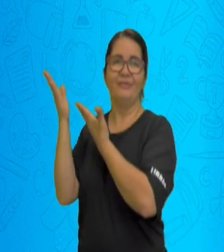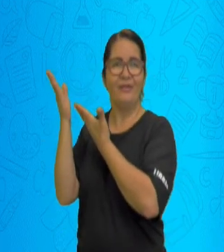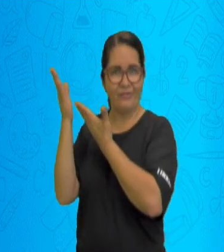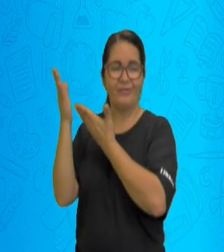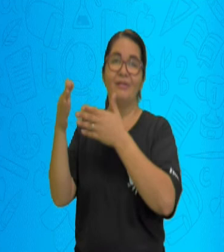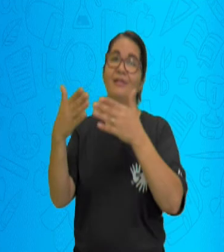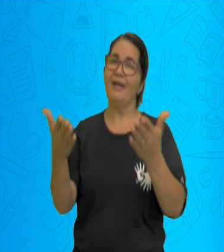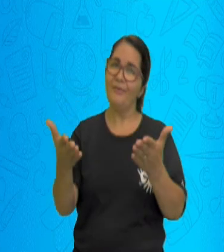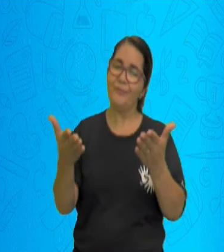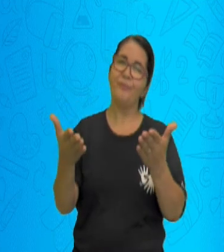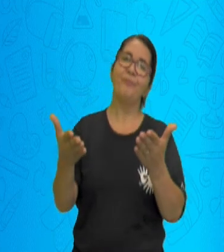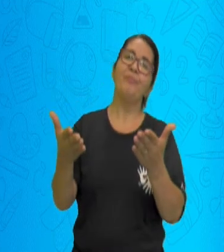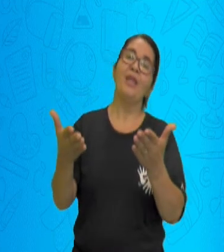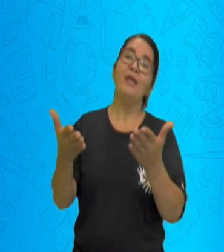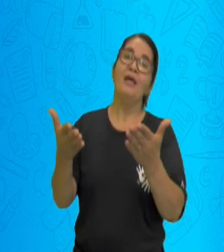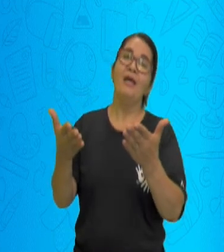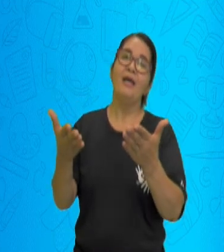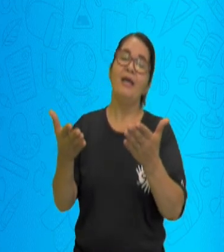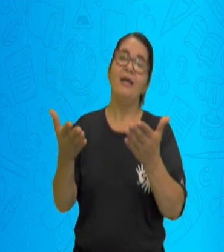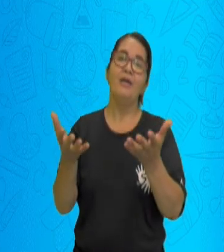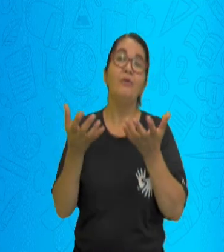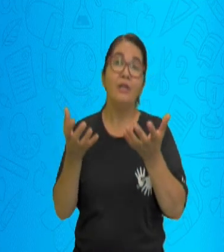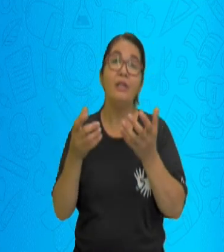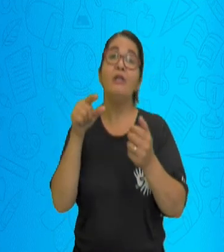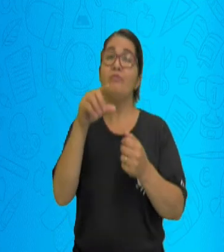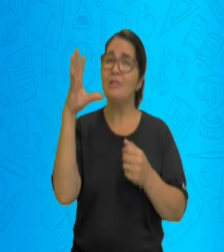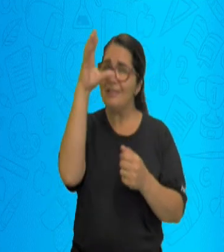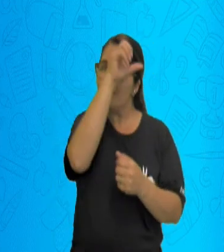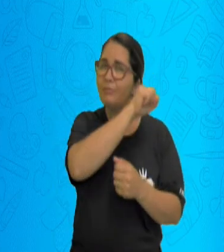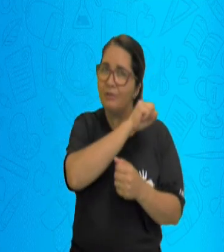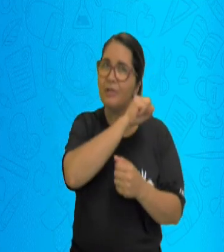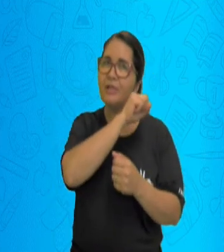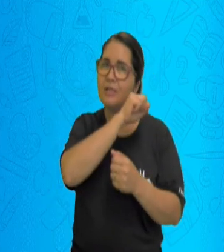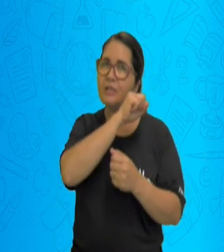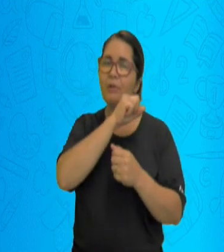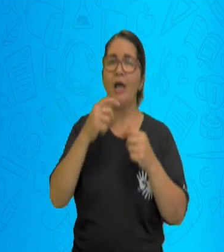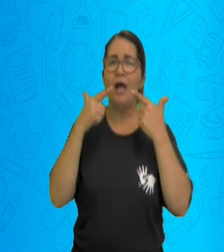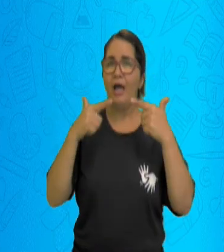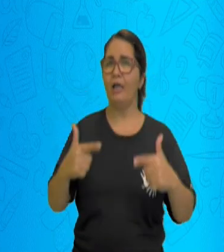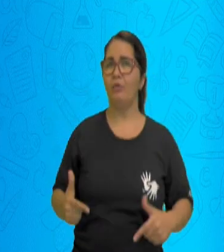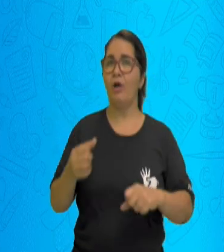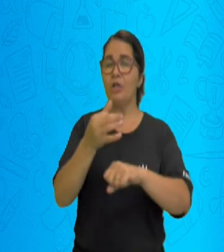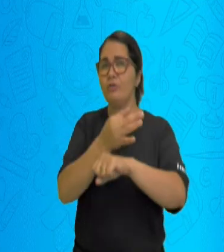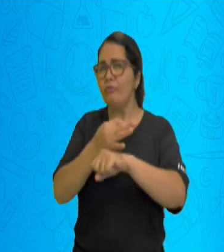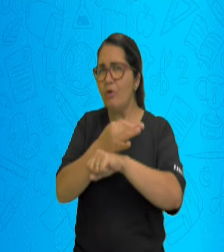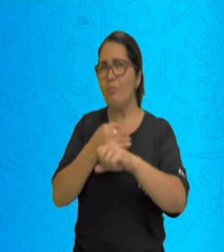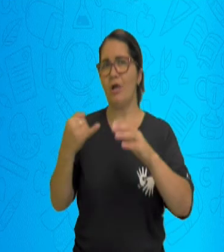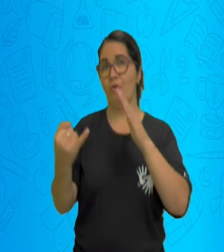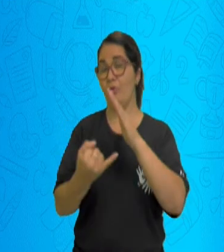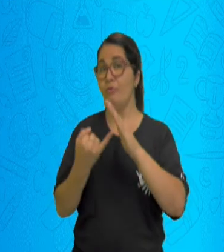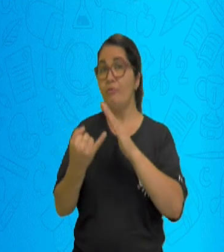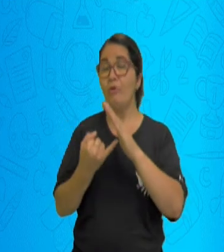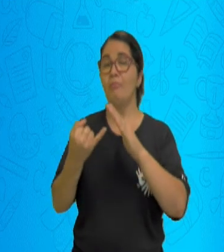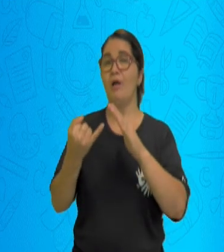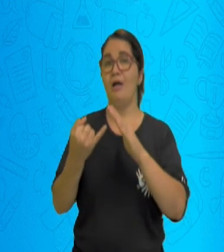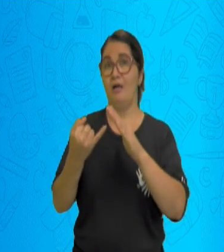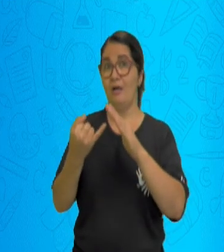isso então, pessoal. É isso que eu gostaria de deixar para vocês. Que a linguagem formal e informal, elas